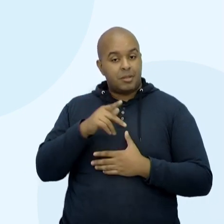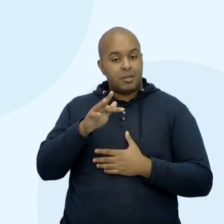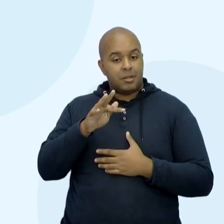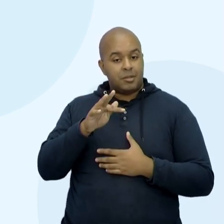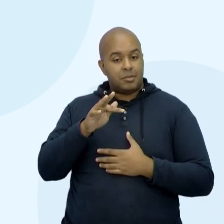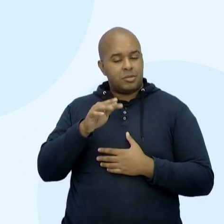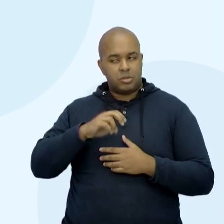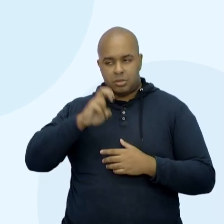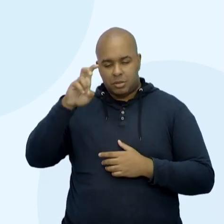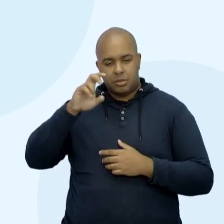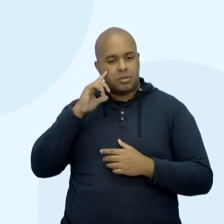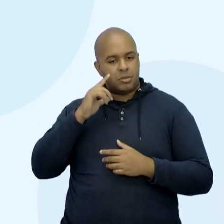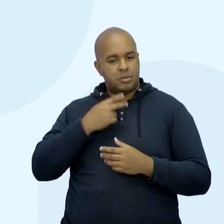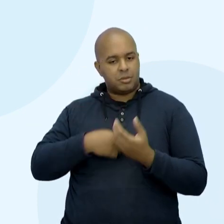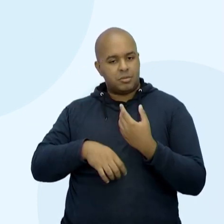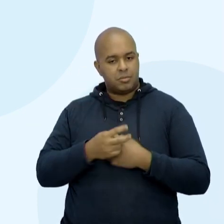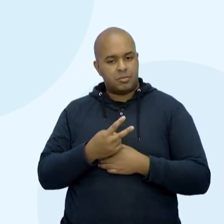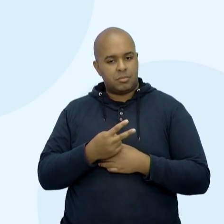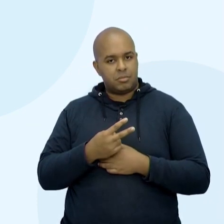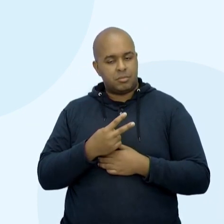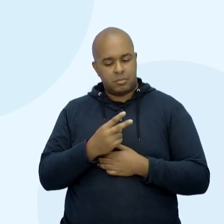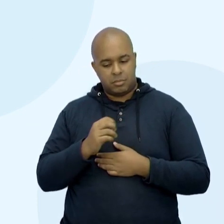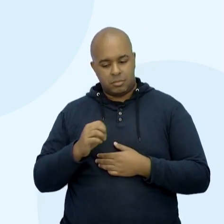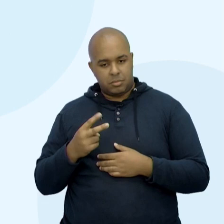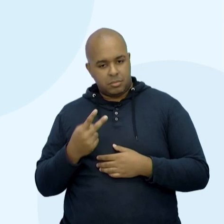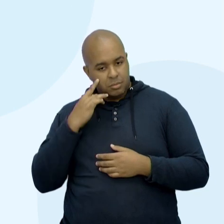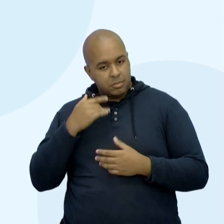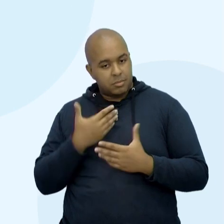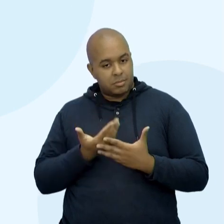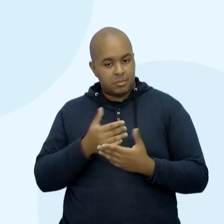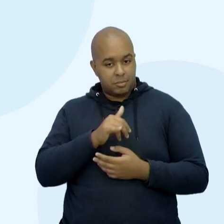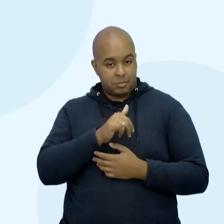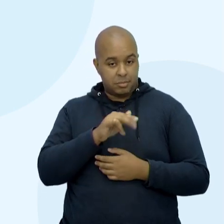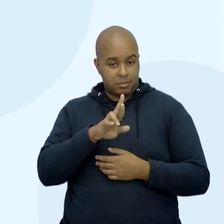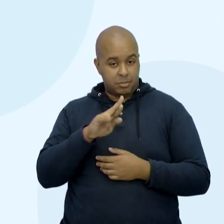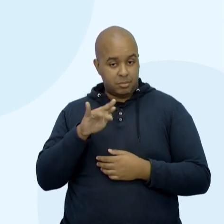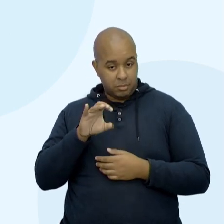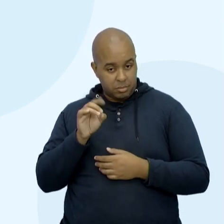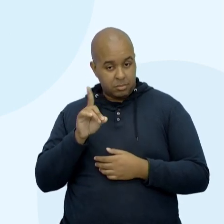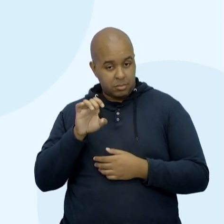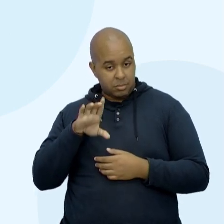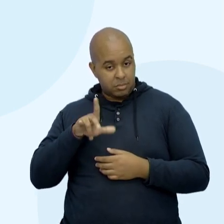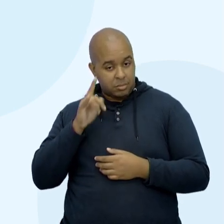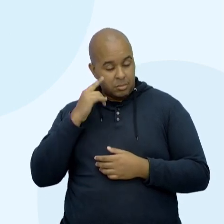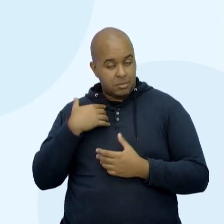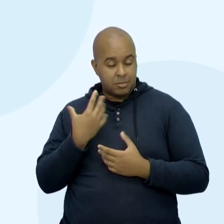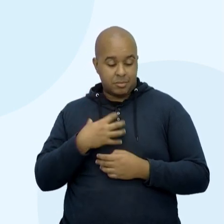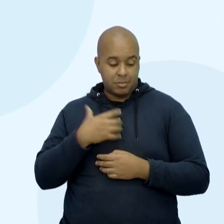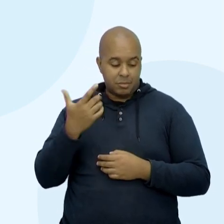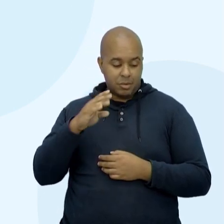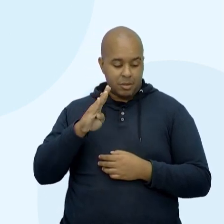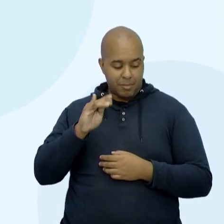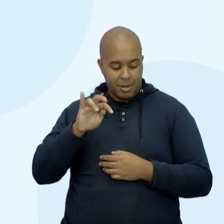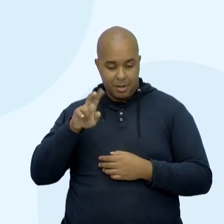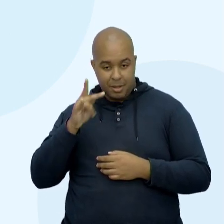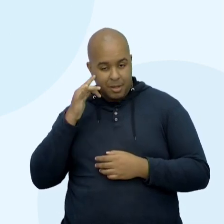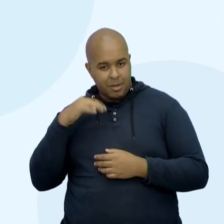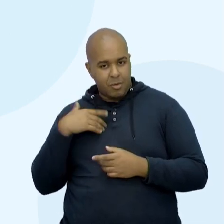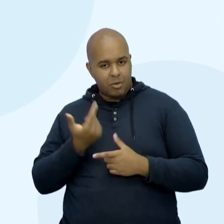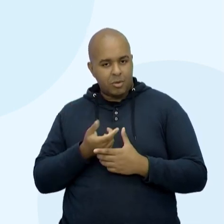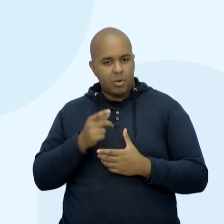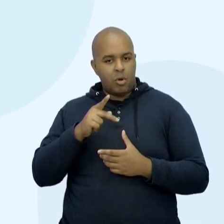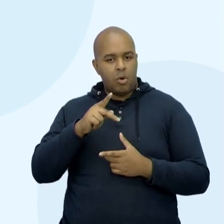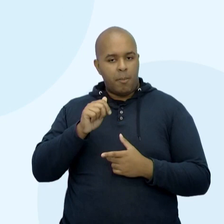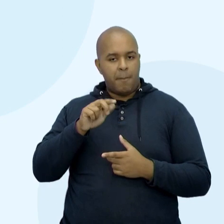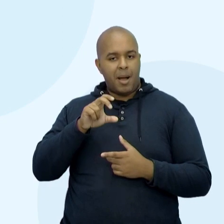Meirelles, Gênio, 2002, Rio de Janeiro. Mais, Bahia. A Bahia com O Pagador de Promessas, do